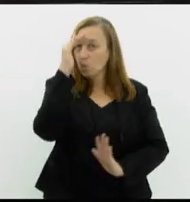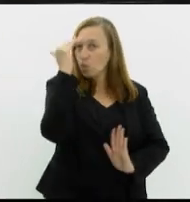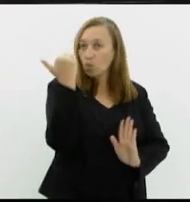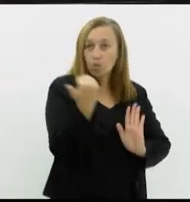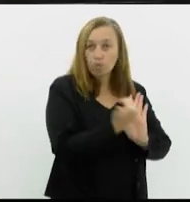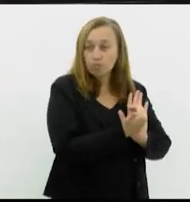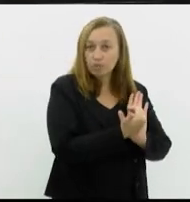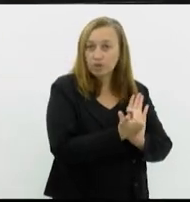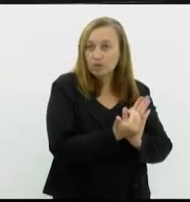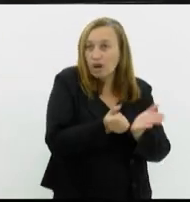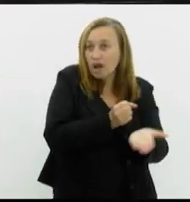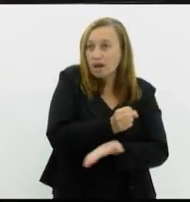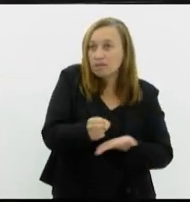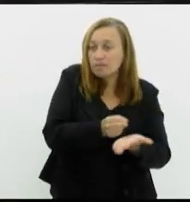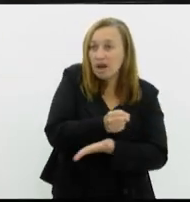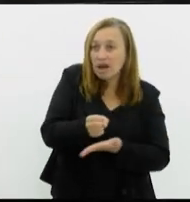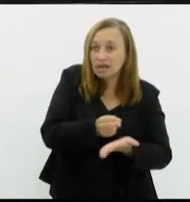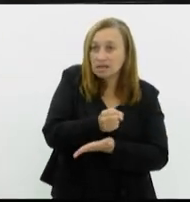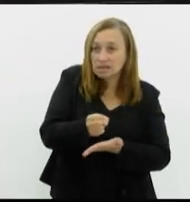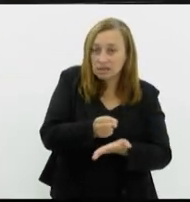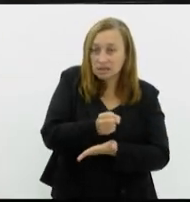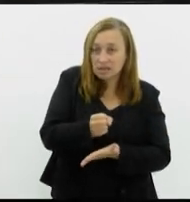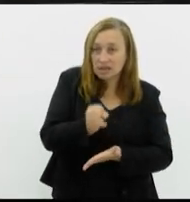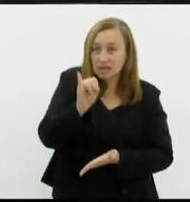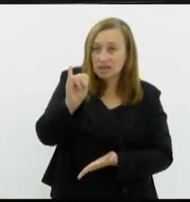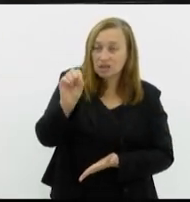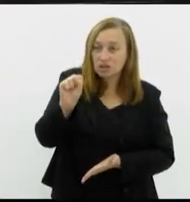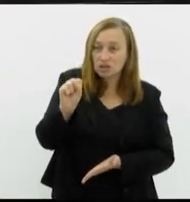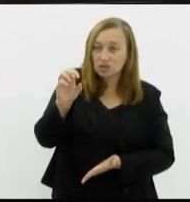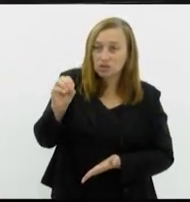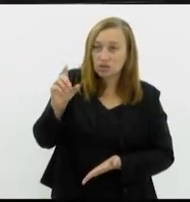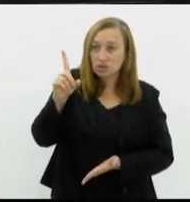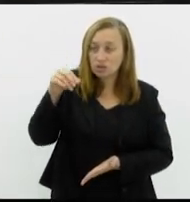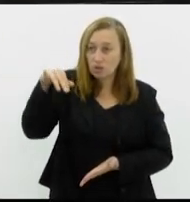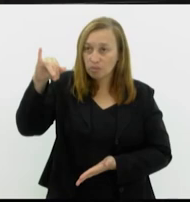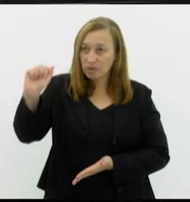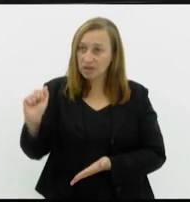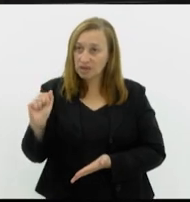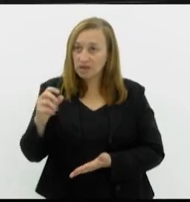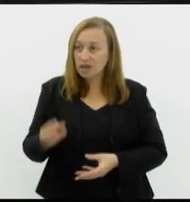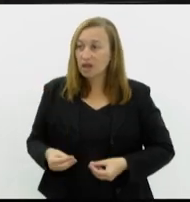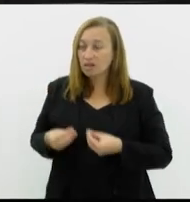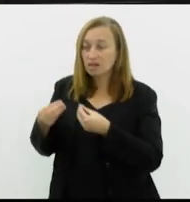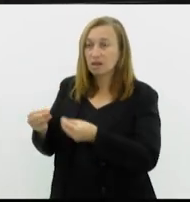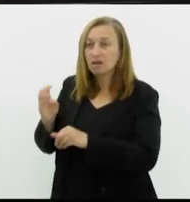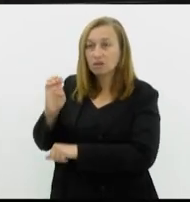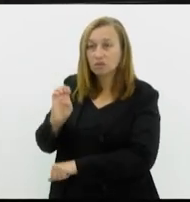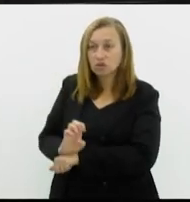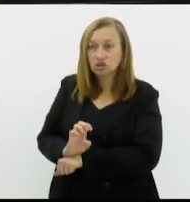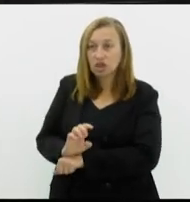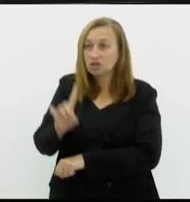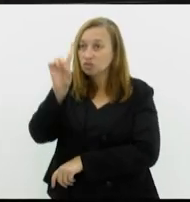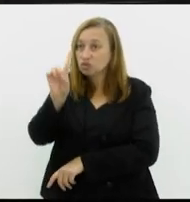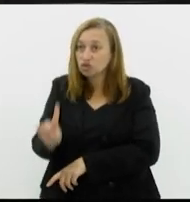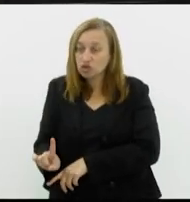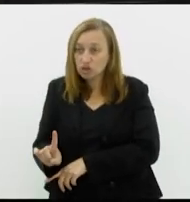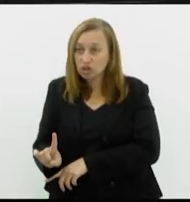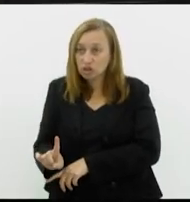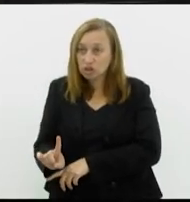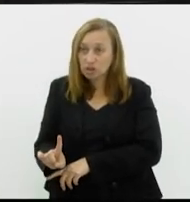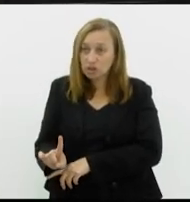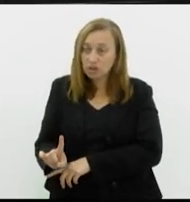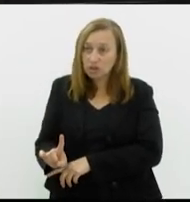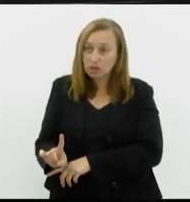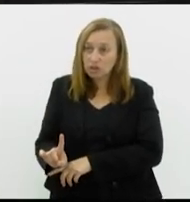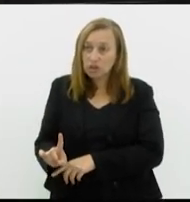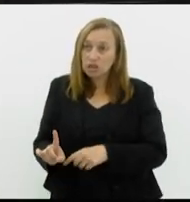o princípio da isonomia, concedendo ao Estado um direito que não